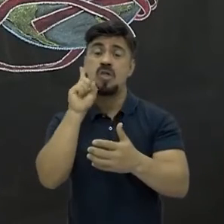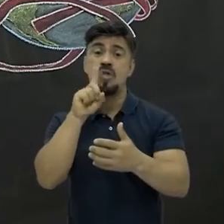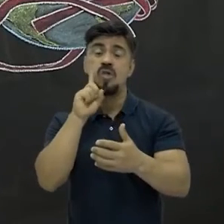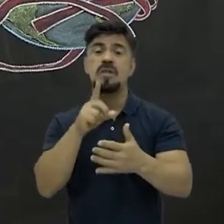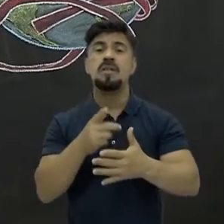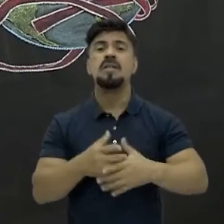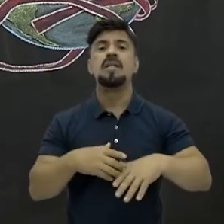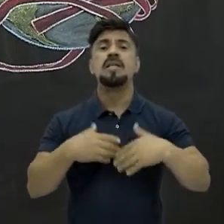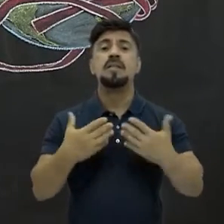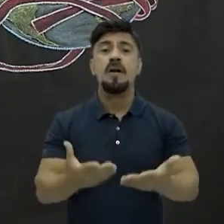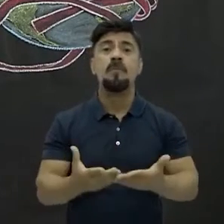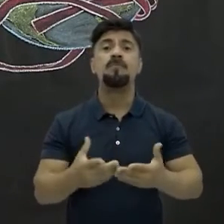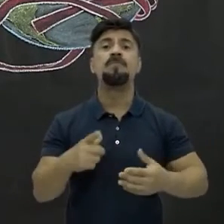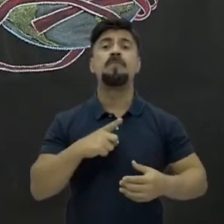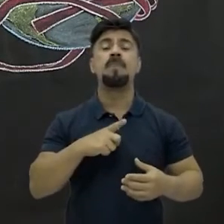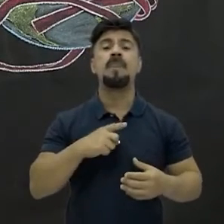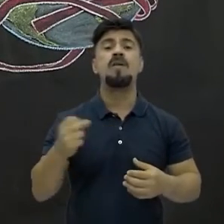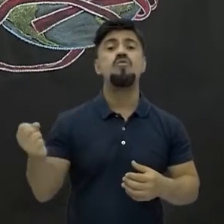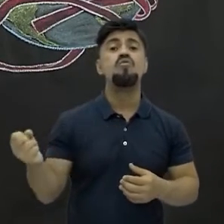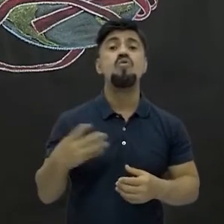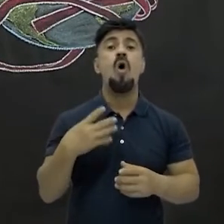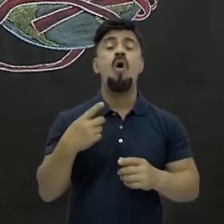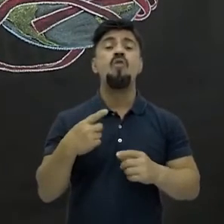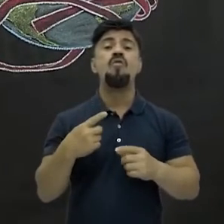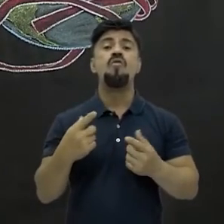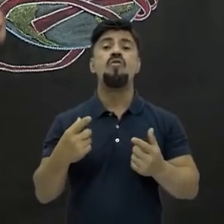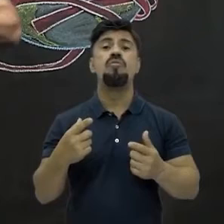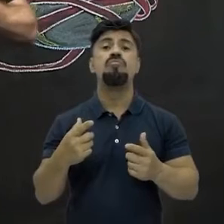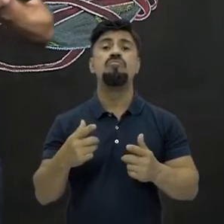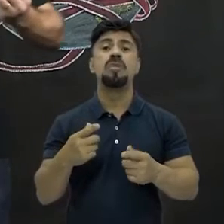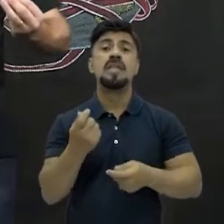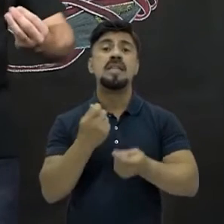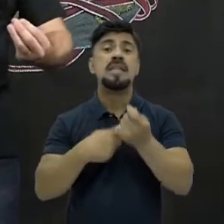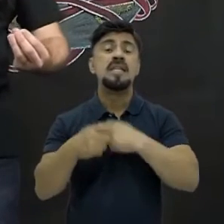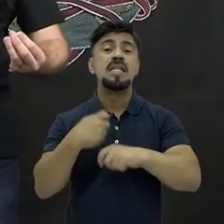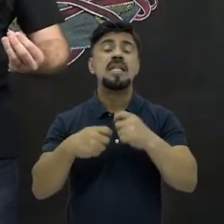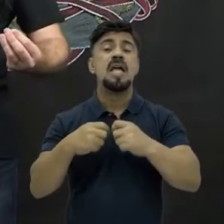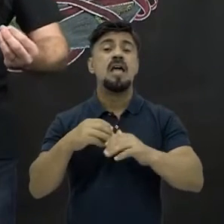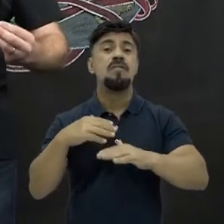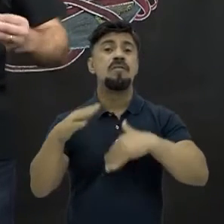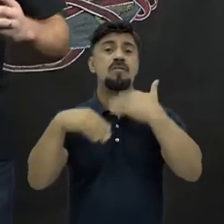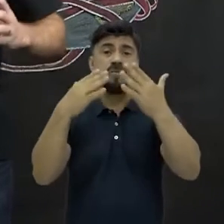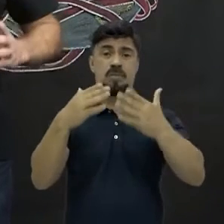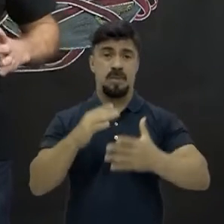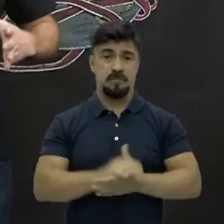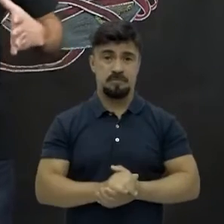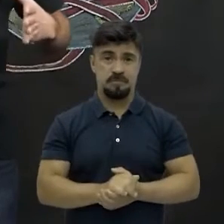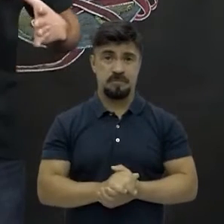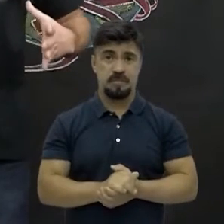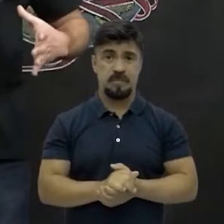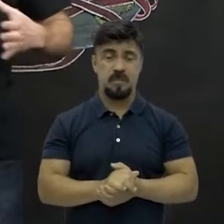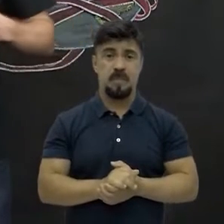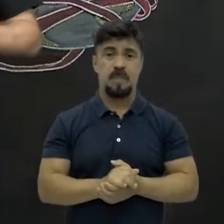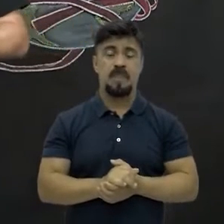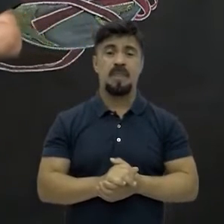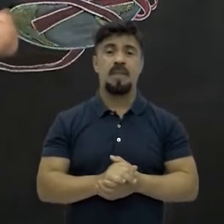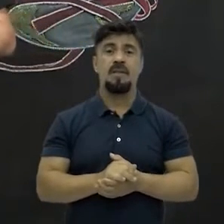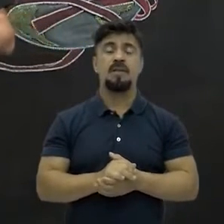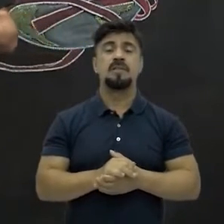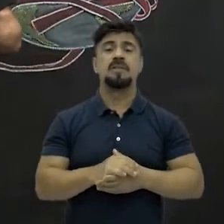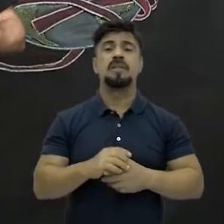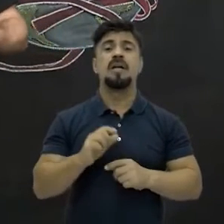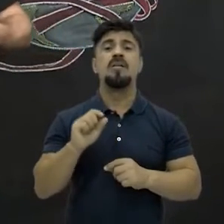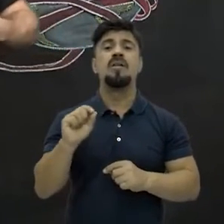Dessa maneira, temos então um novo sistema de desenvolvimento industrial existente nessa época, o chamado